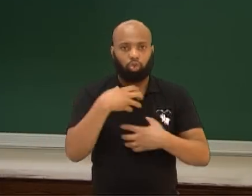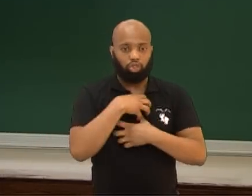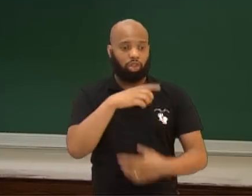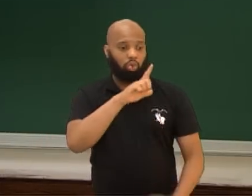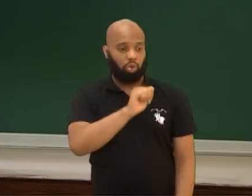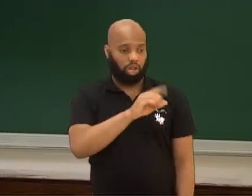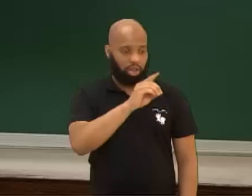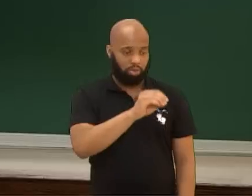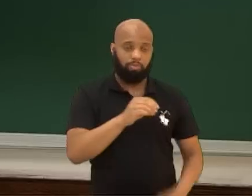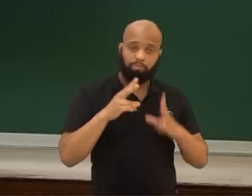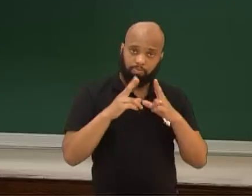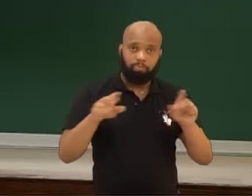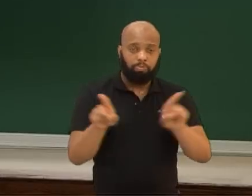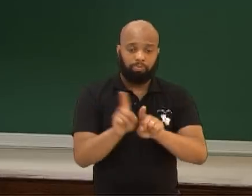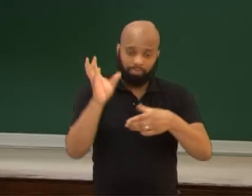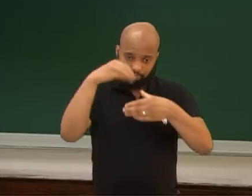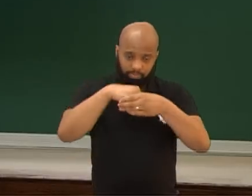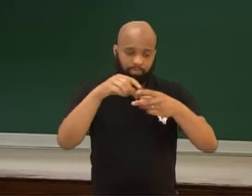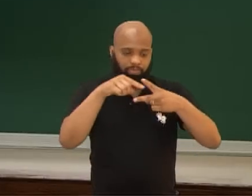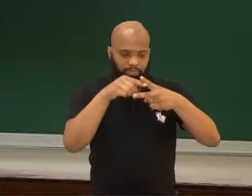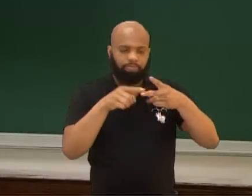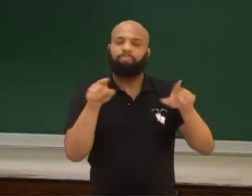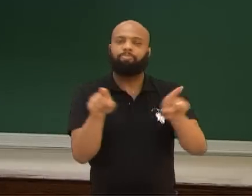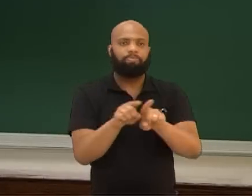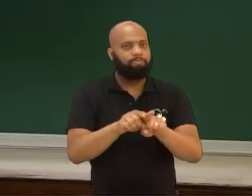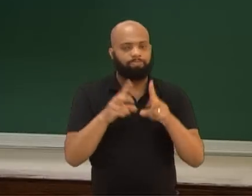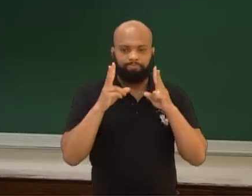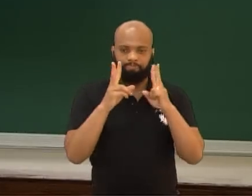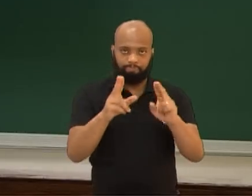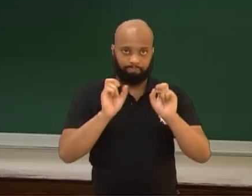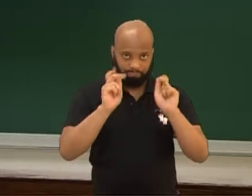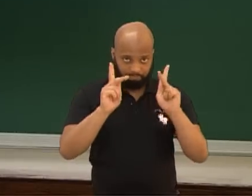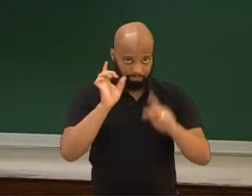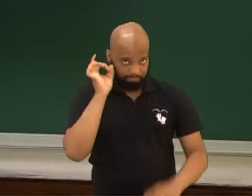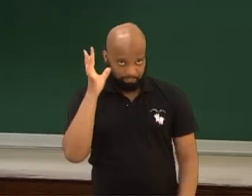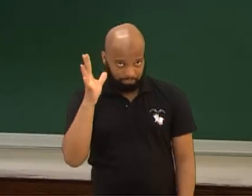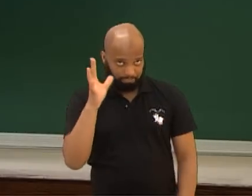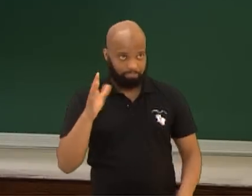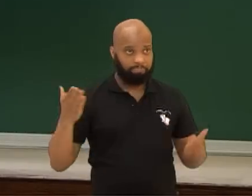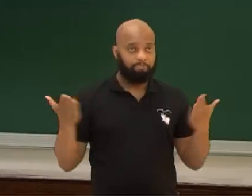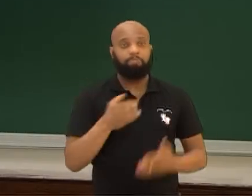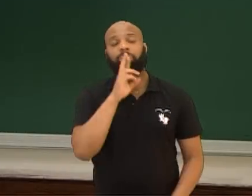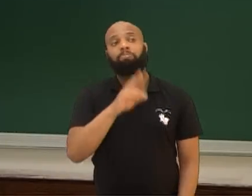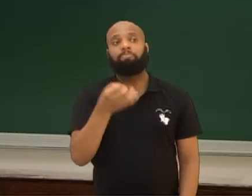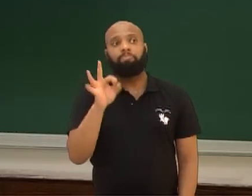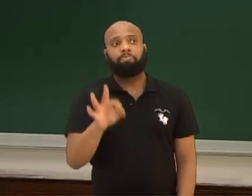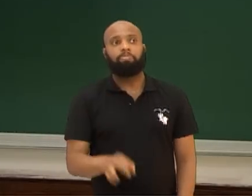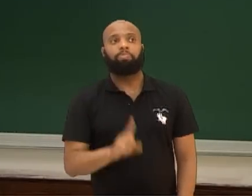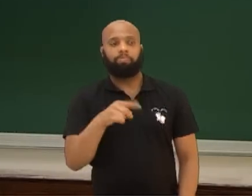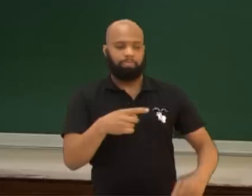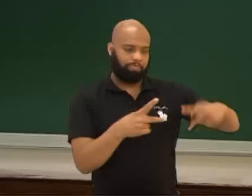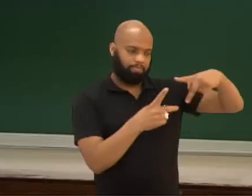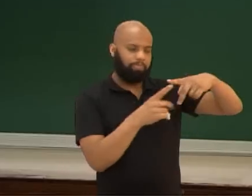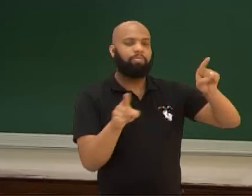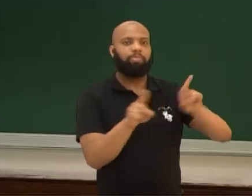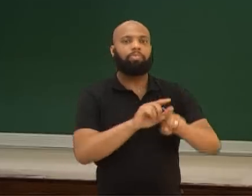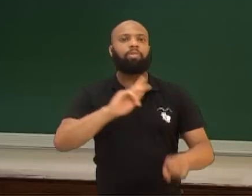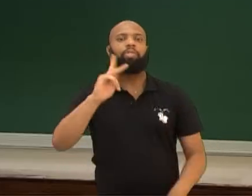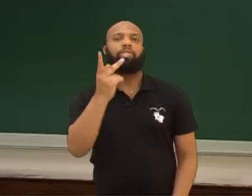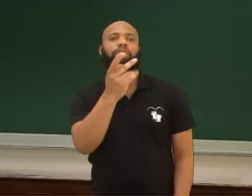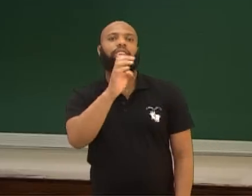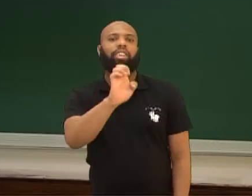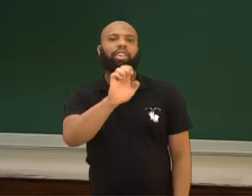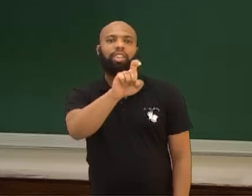lado são iguais e seus ângulos internos também são iguais. Fácil? Então qual que é a resposta? O quadrado e o